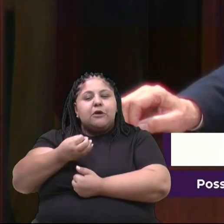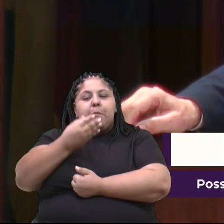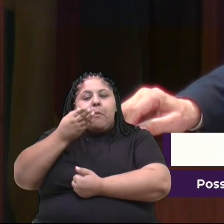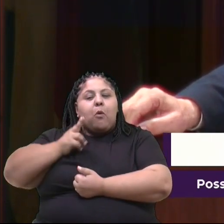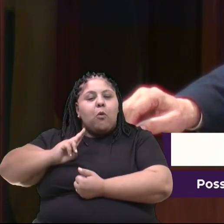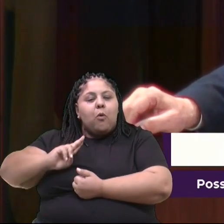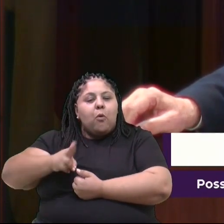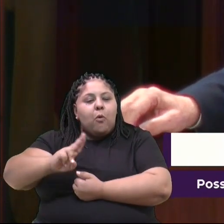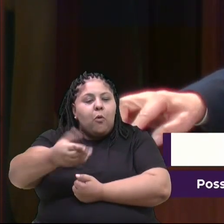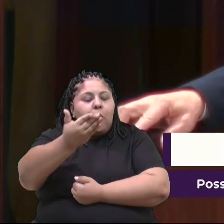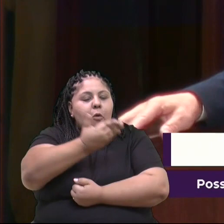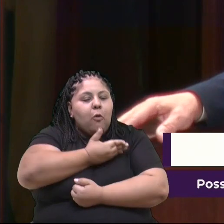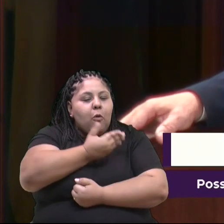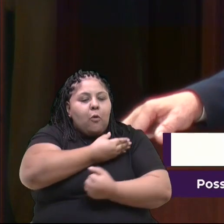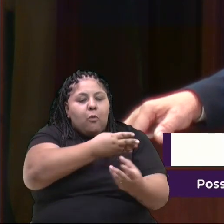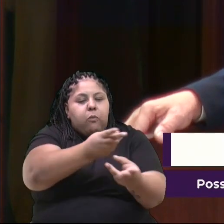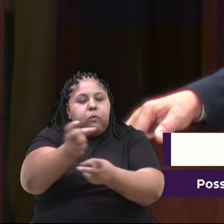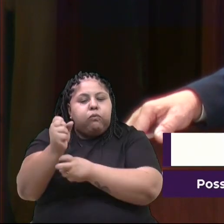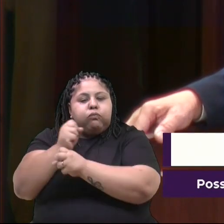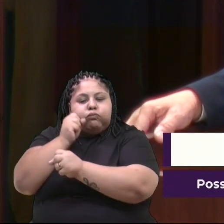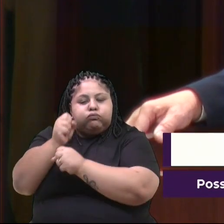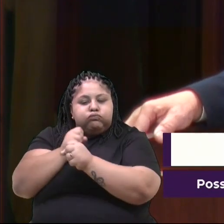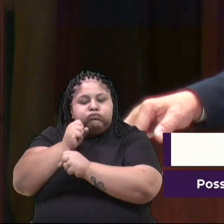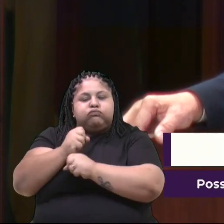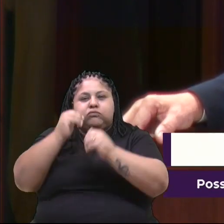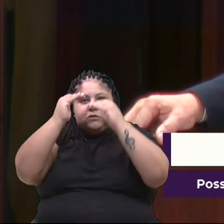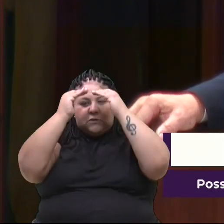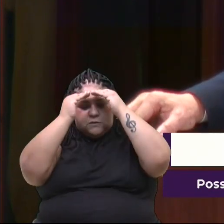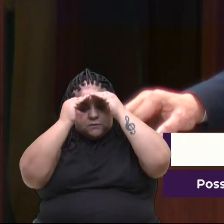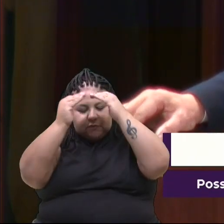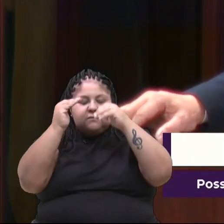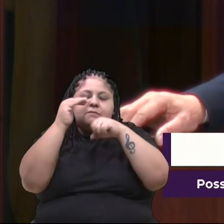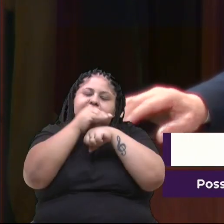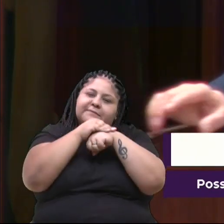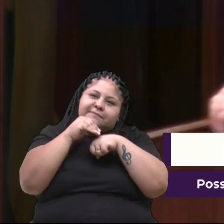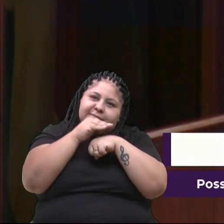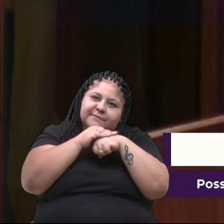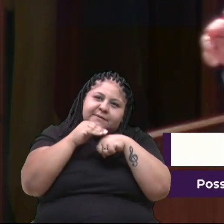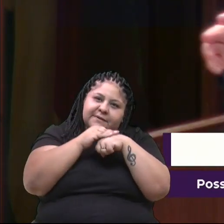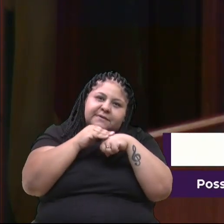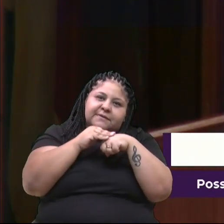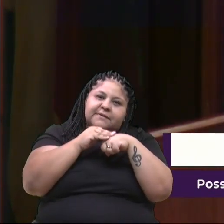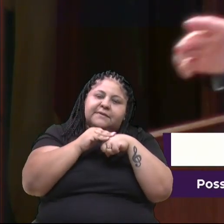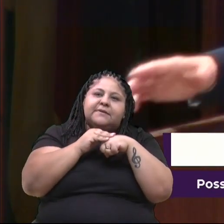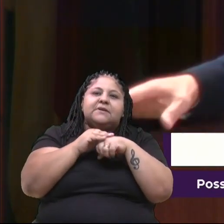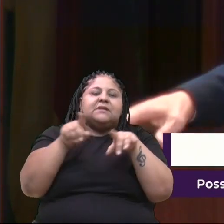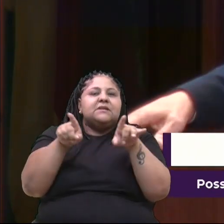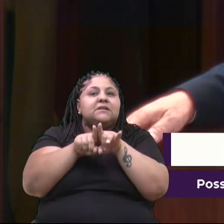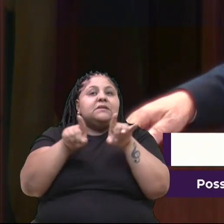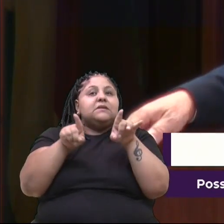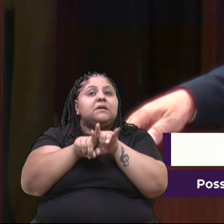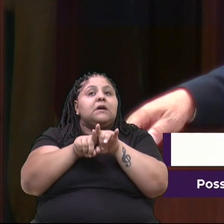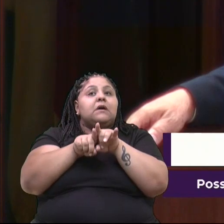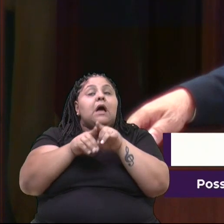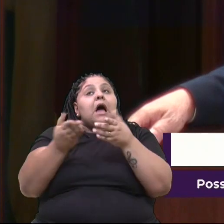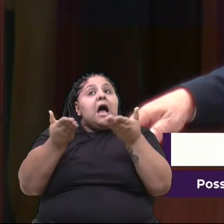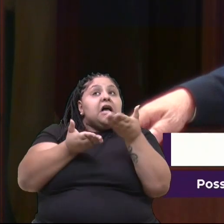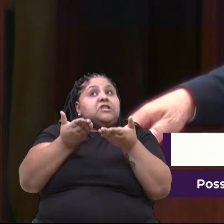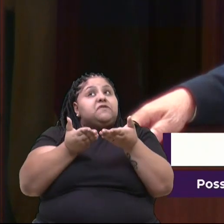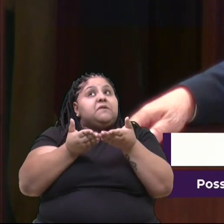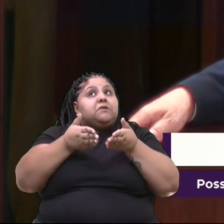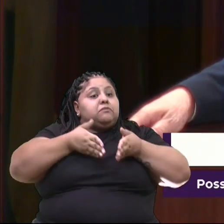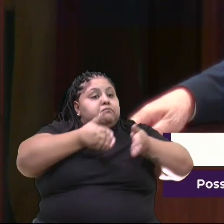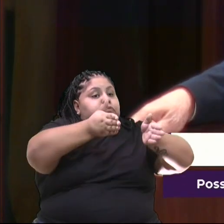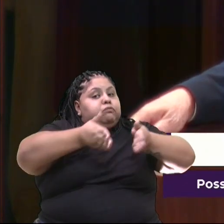amizades ao longo de tantos anos, de forma respeitosa, de forma carinhosa, por vezes trilhando caminhos diferentes, mas